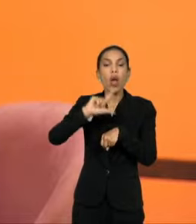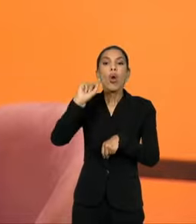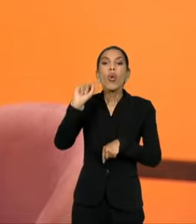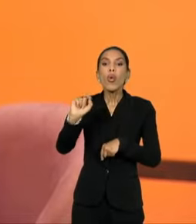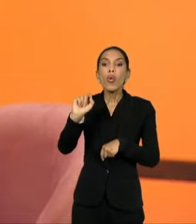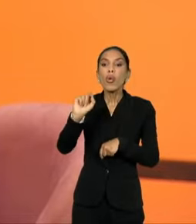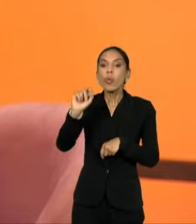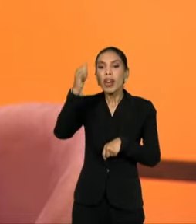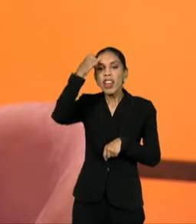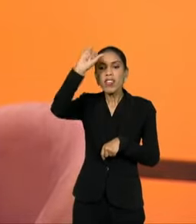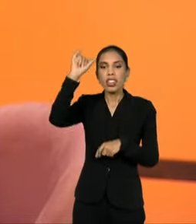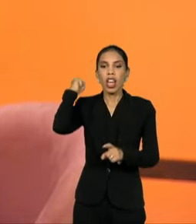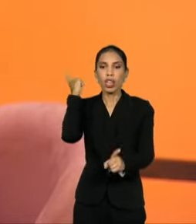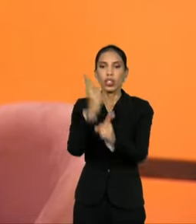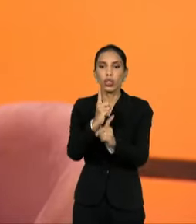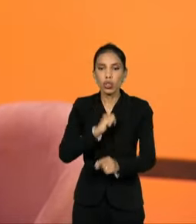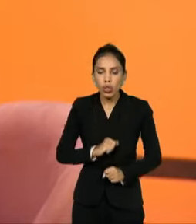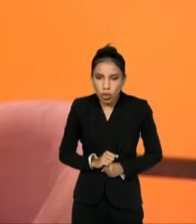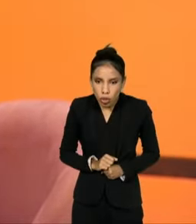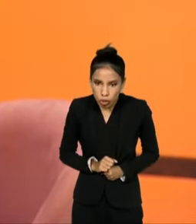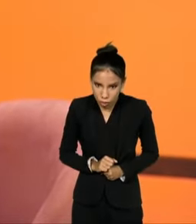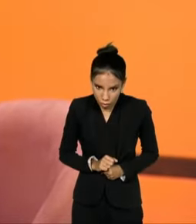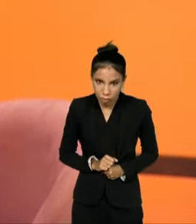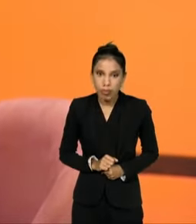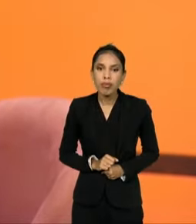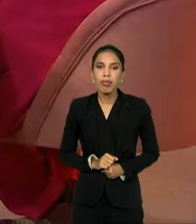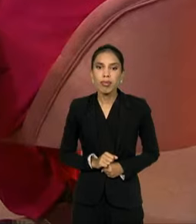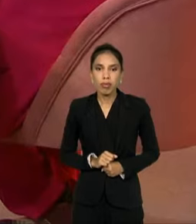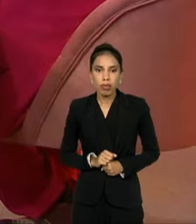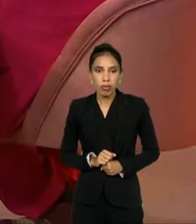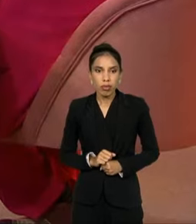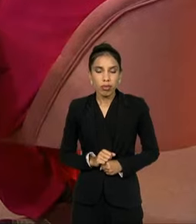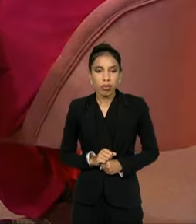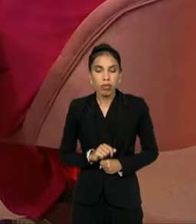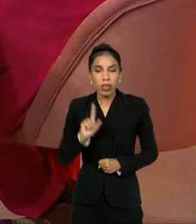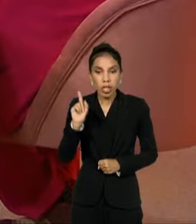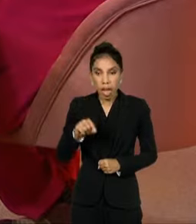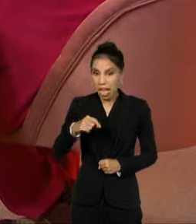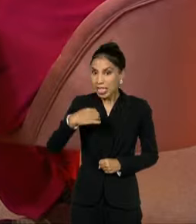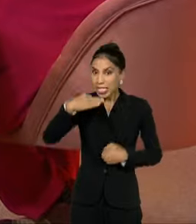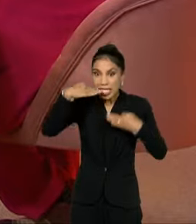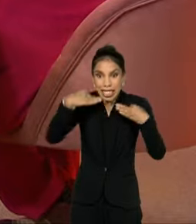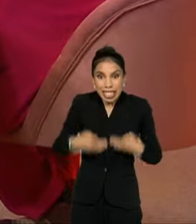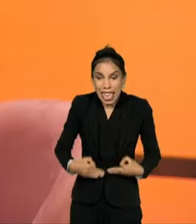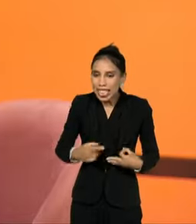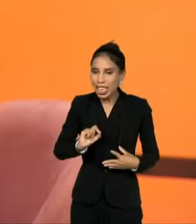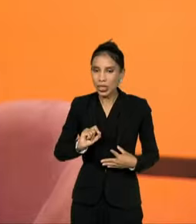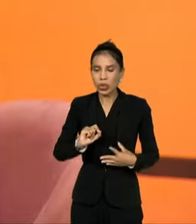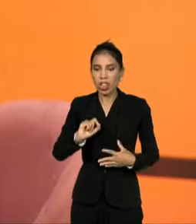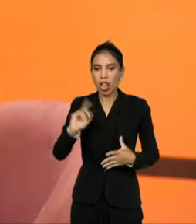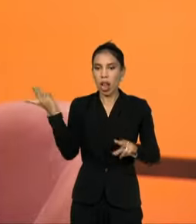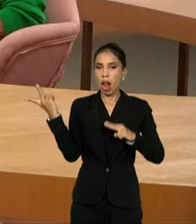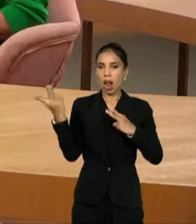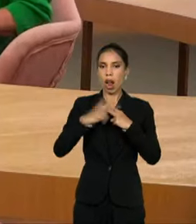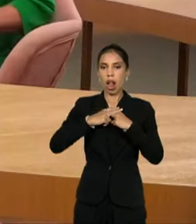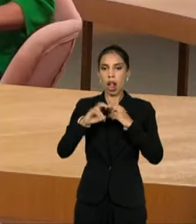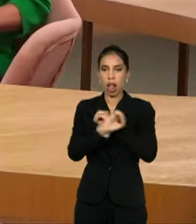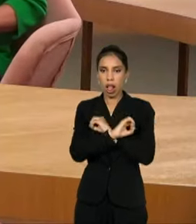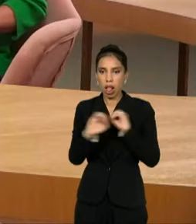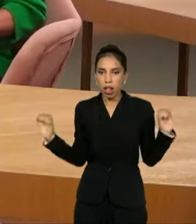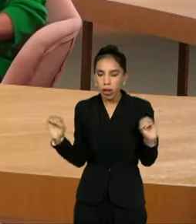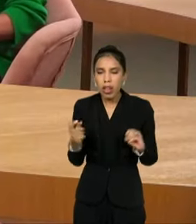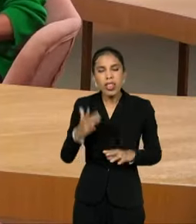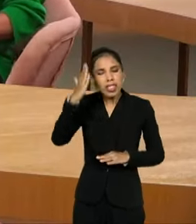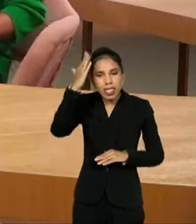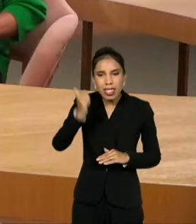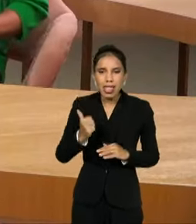fechasse o círculo. Para, né, obstruir toda a investigação. A certeza da impunidade foi total. Com certeza. Porque imaginei, já tinham